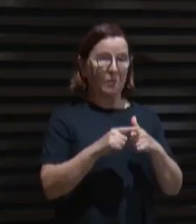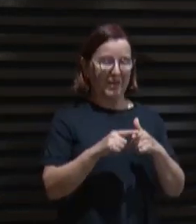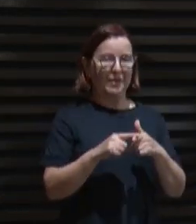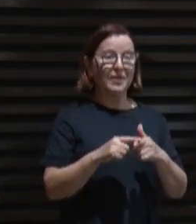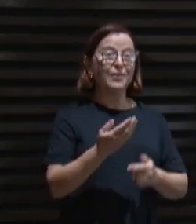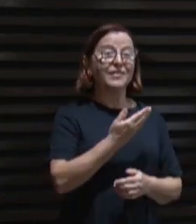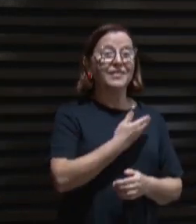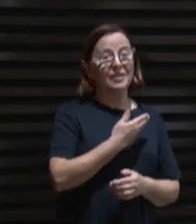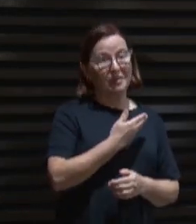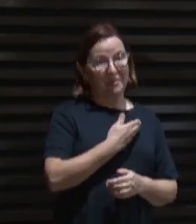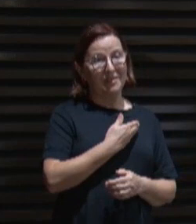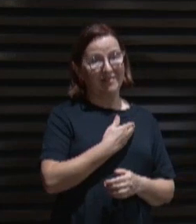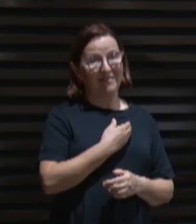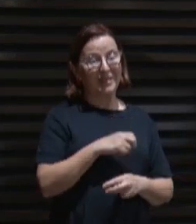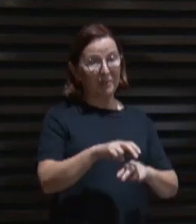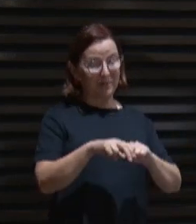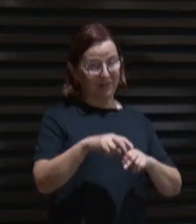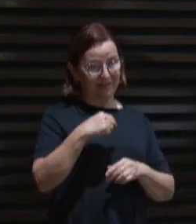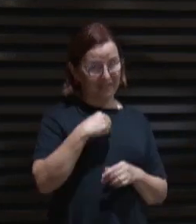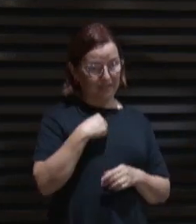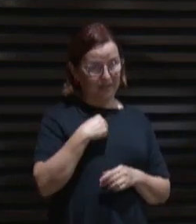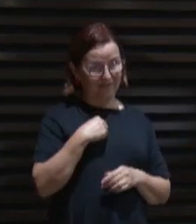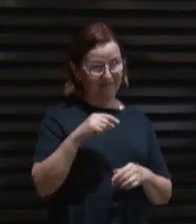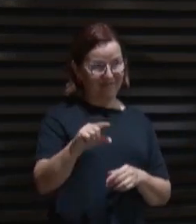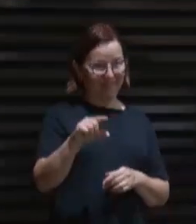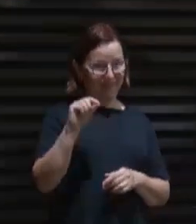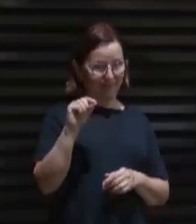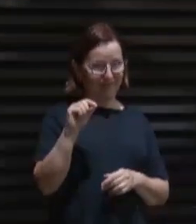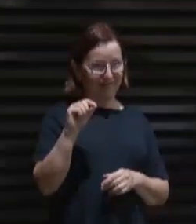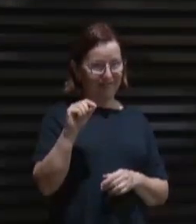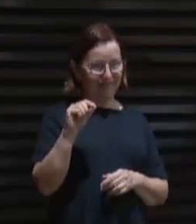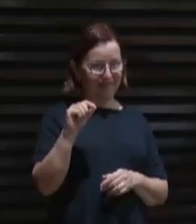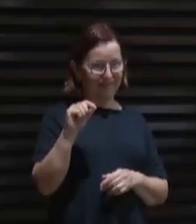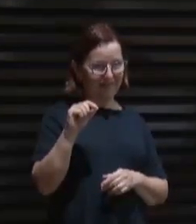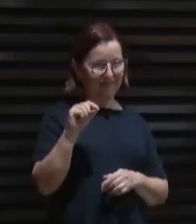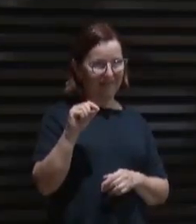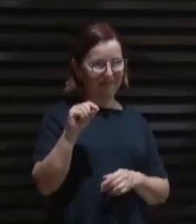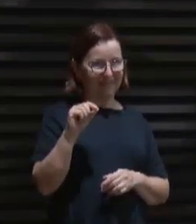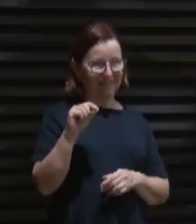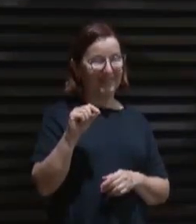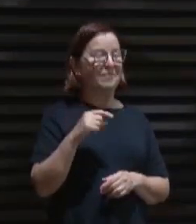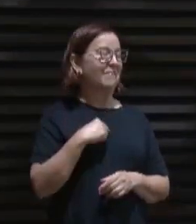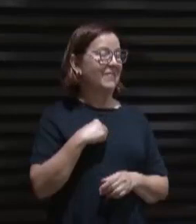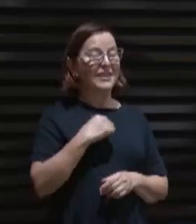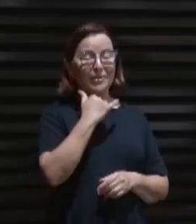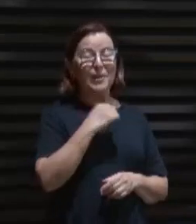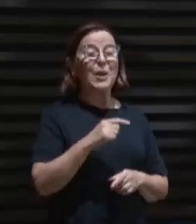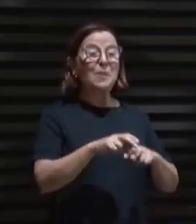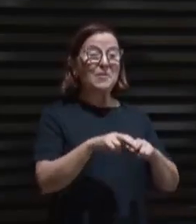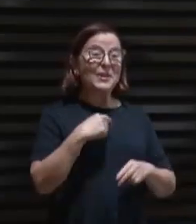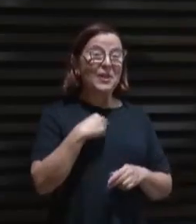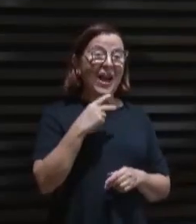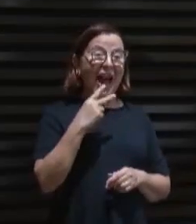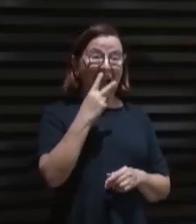por isso que eu opto por ser Judas. Por quê? Porque